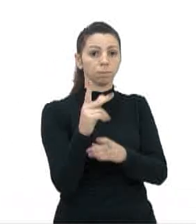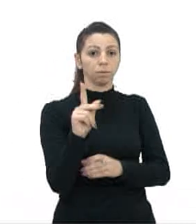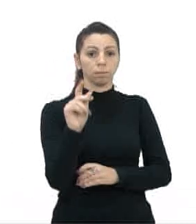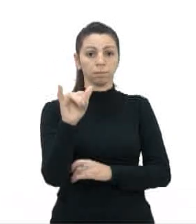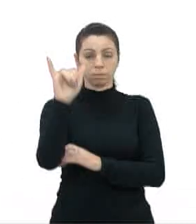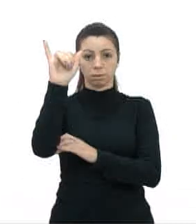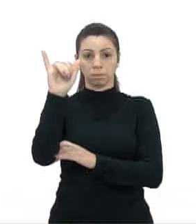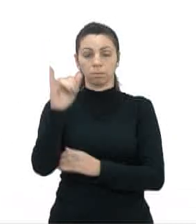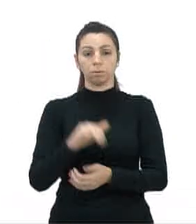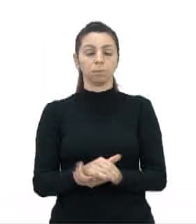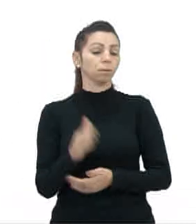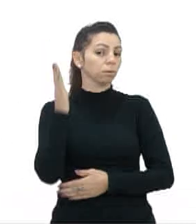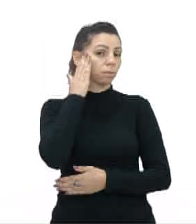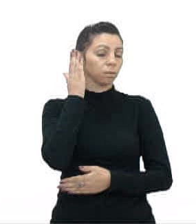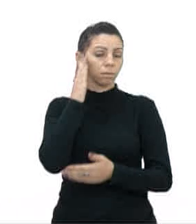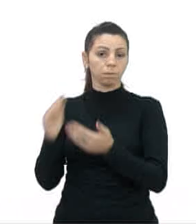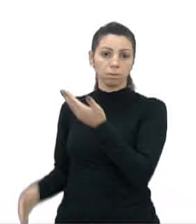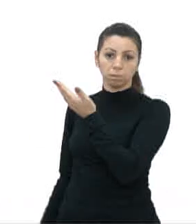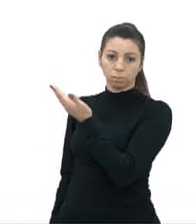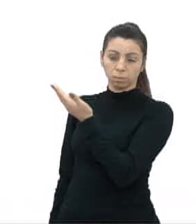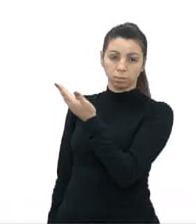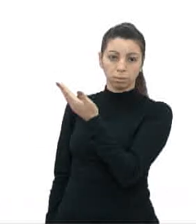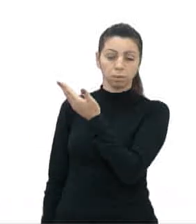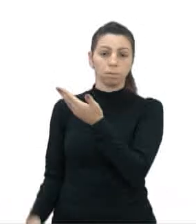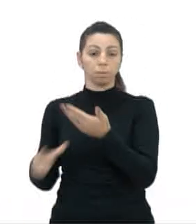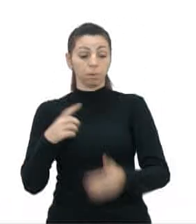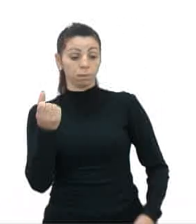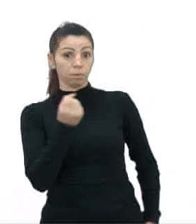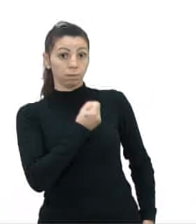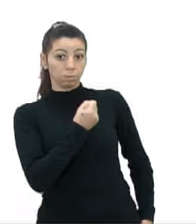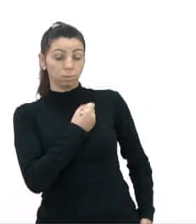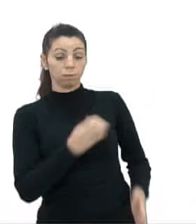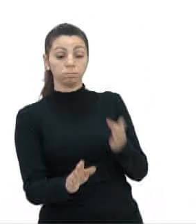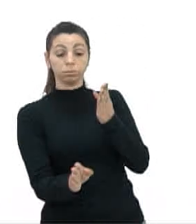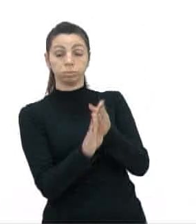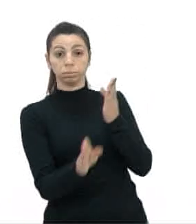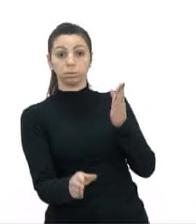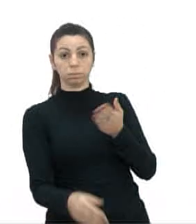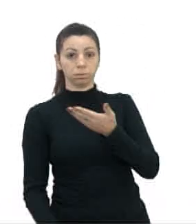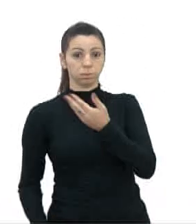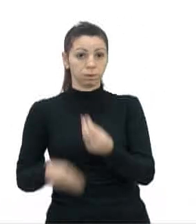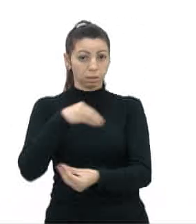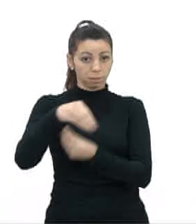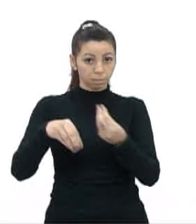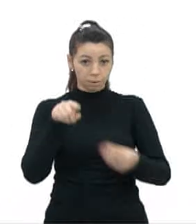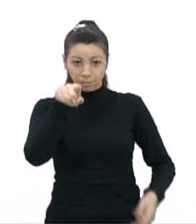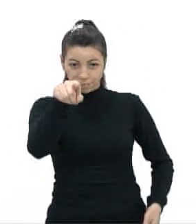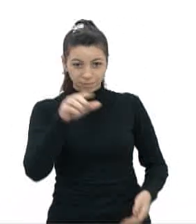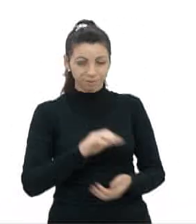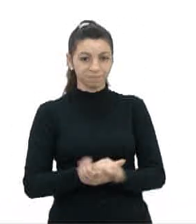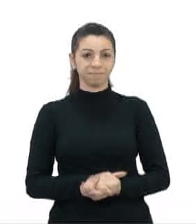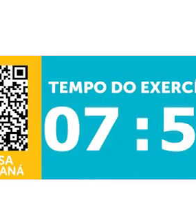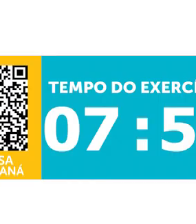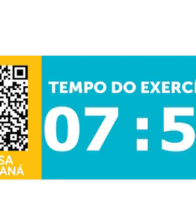respectivamente? Então, ele quer saber aqui qual é o coeficiente dessa reação. Agora com vocês.